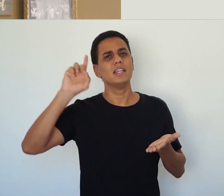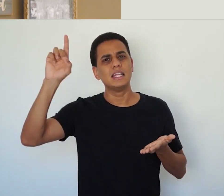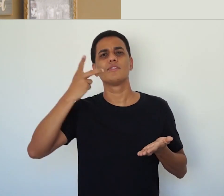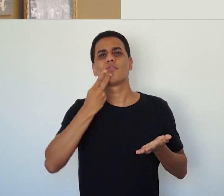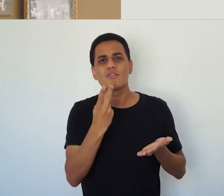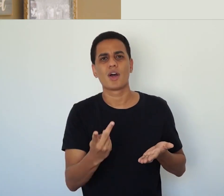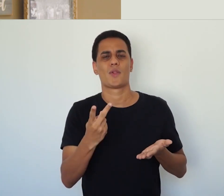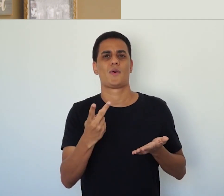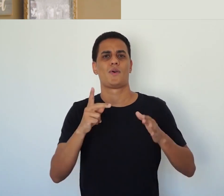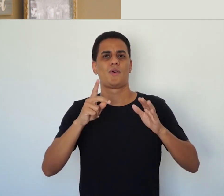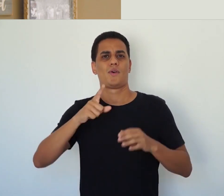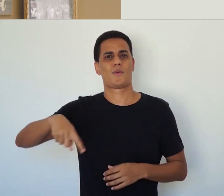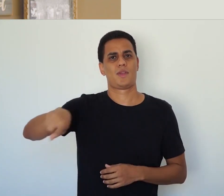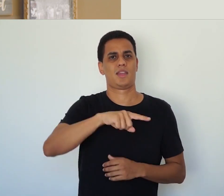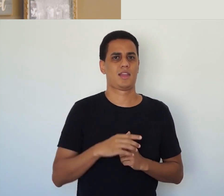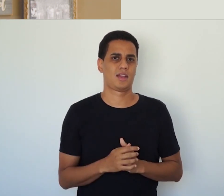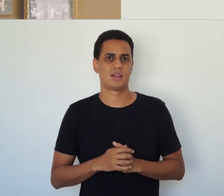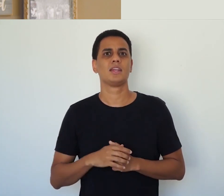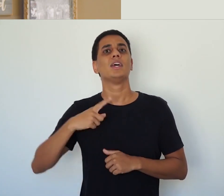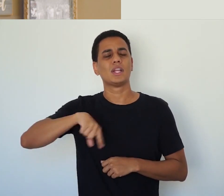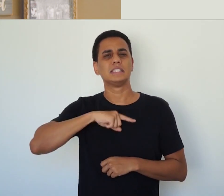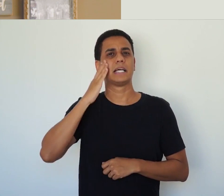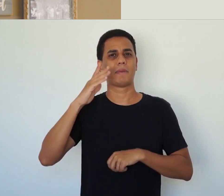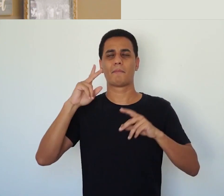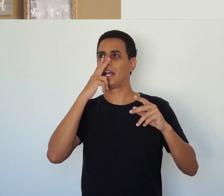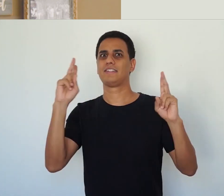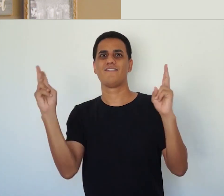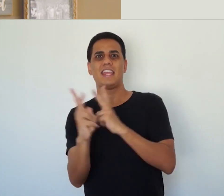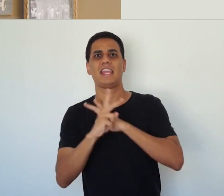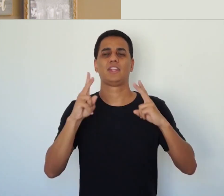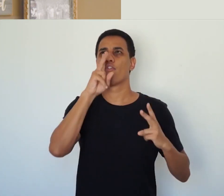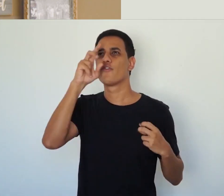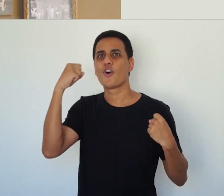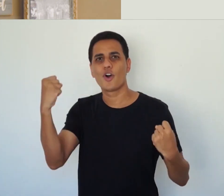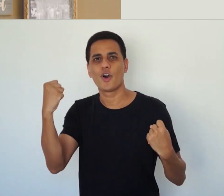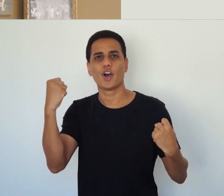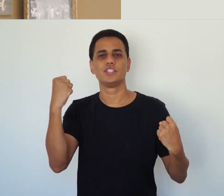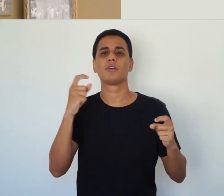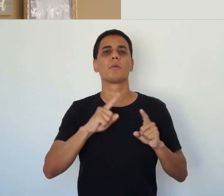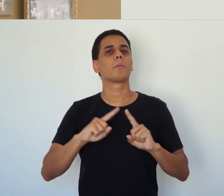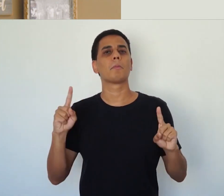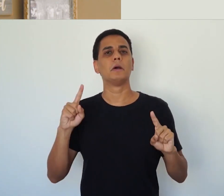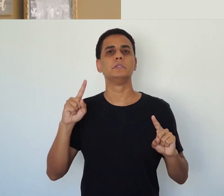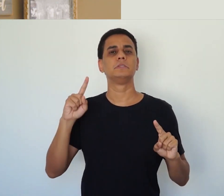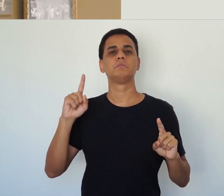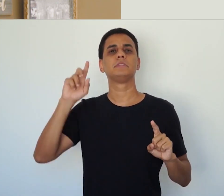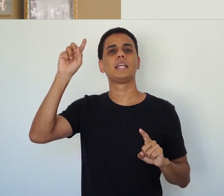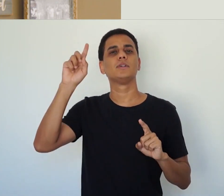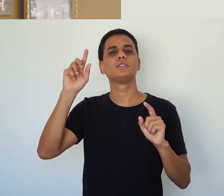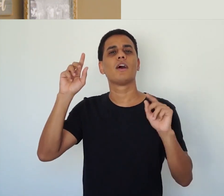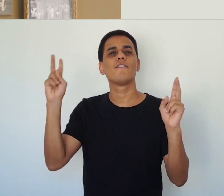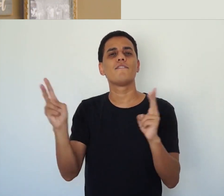ele. Ele pensou que seria no terremoto, ele pensou que seria através de um vento fortíssimo, através do fogo, mas Deus vem numa